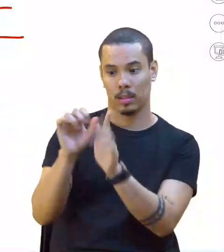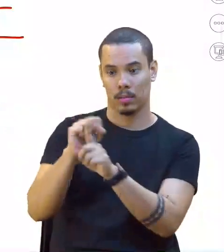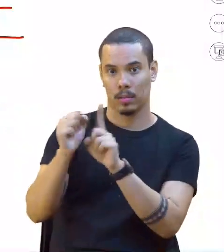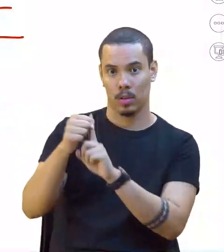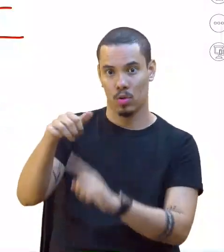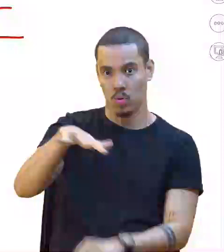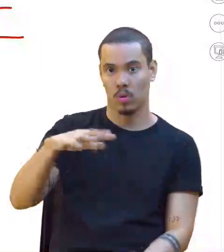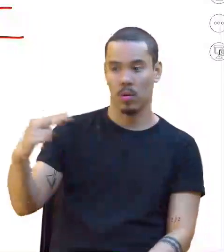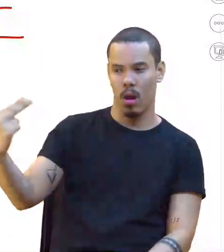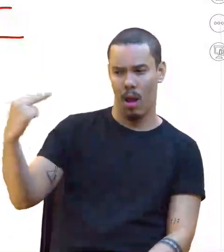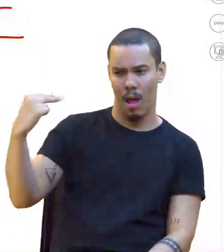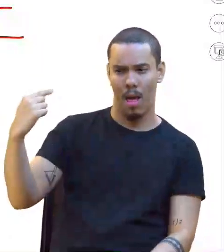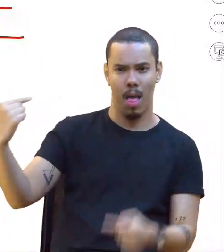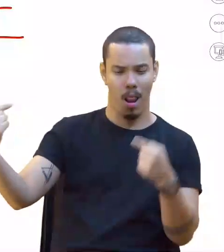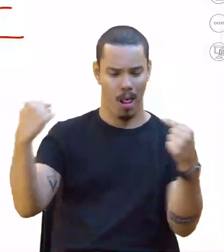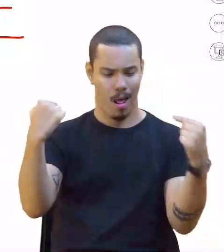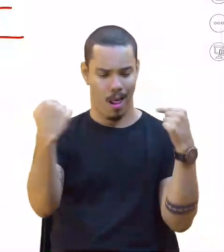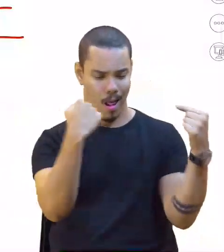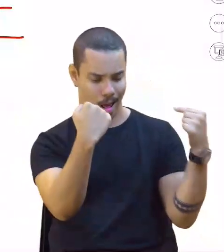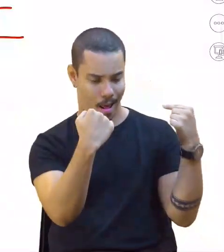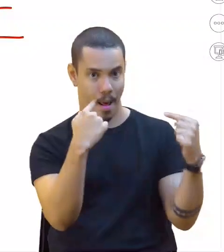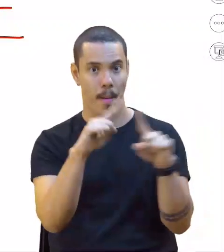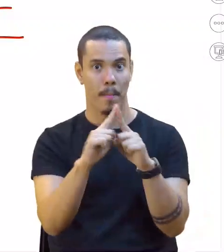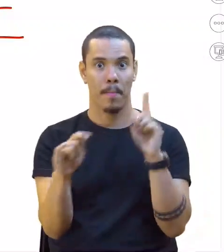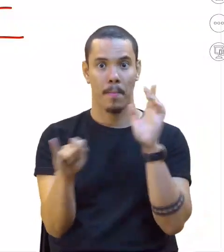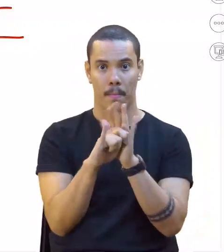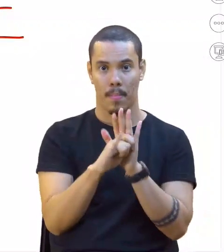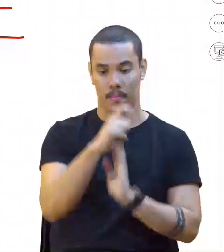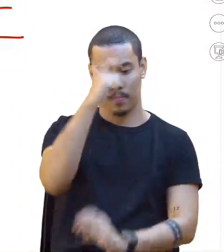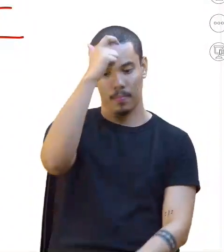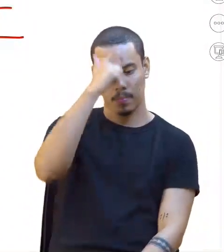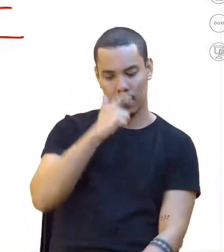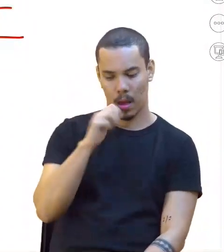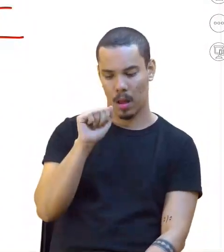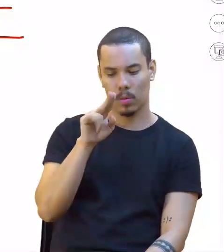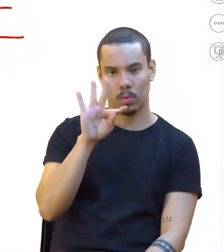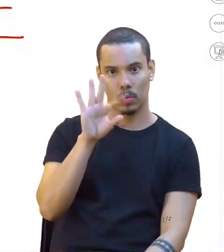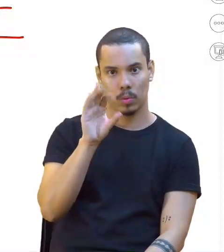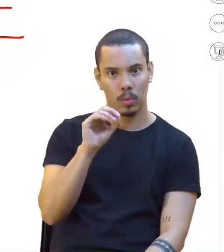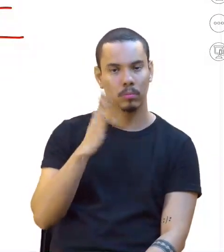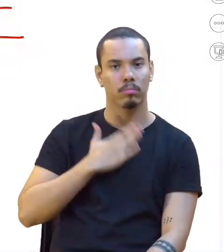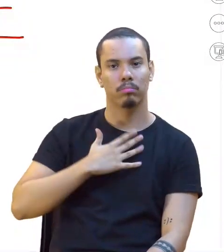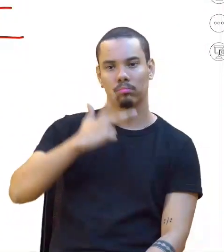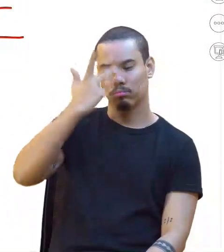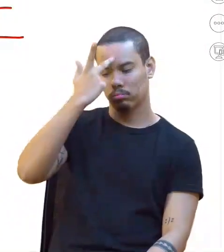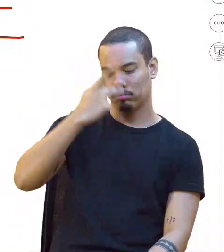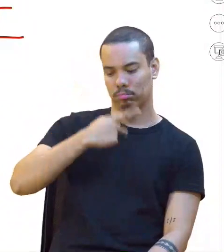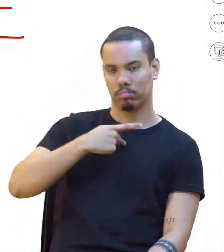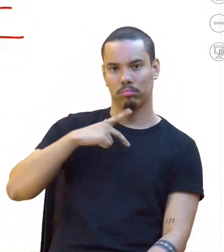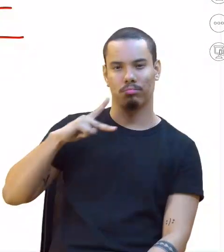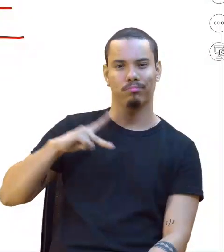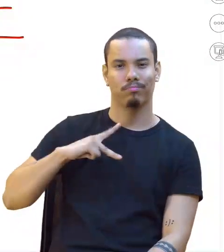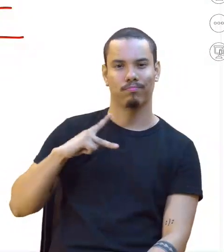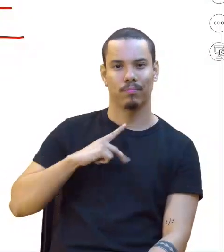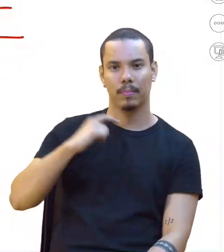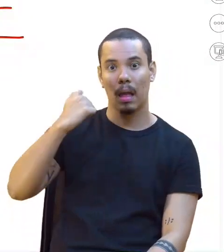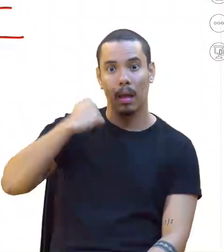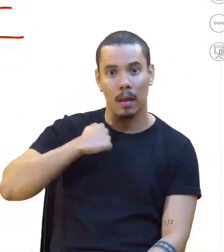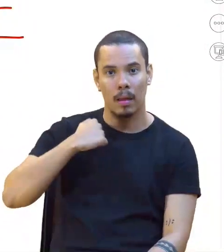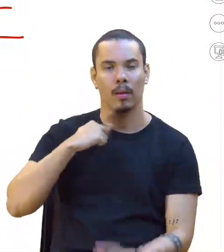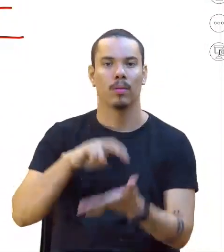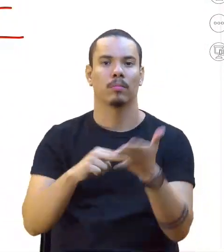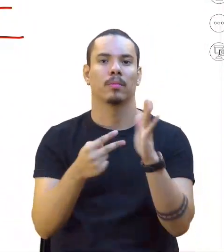que você é, mas a autoidentidade ou a identidade pessoal é algo que você dá um sentido para